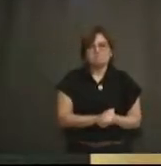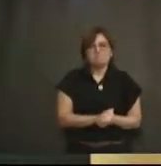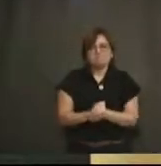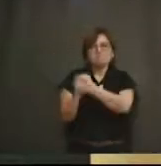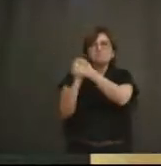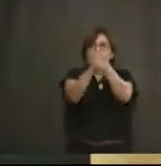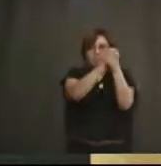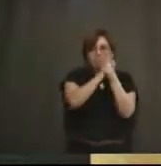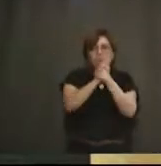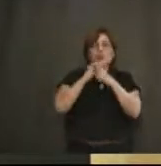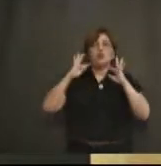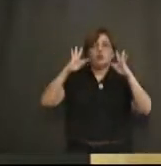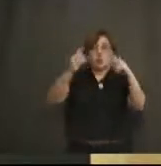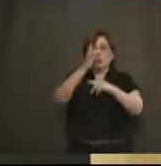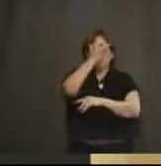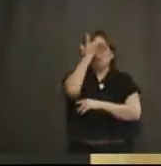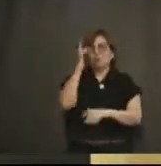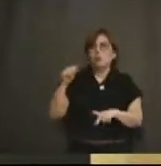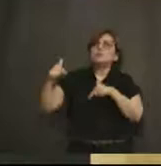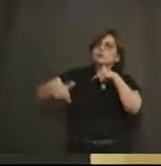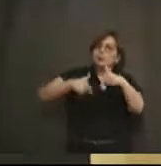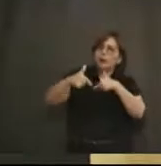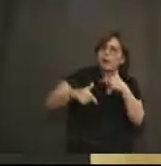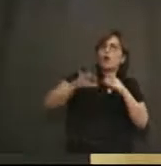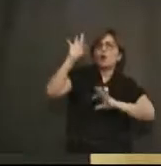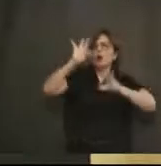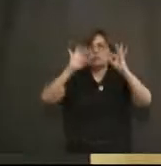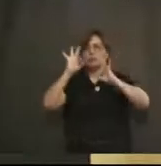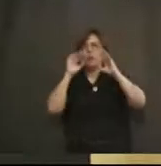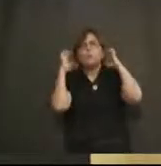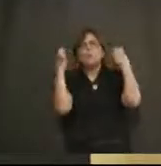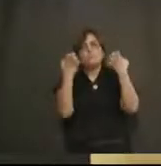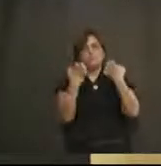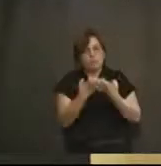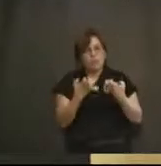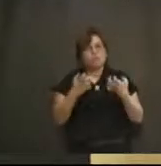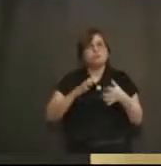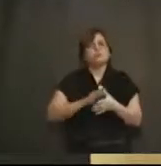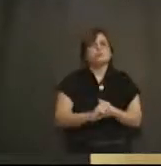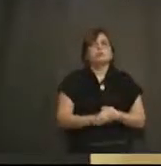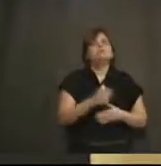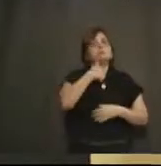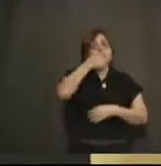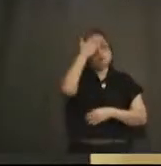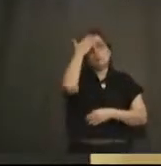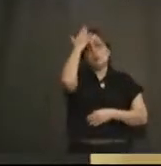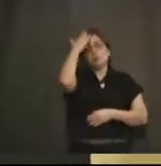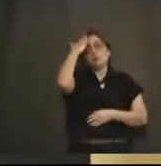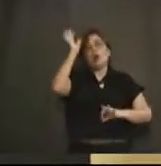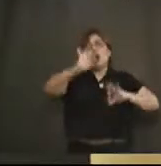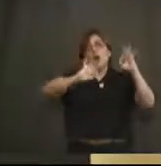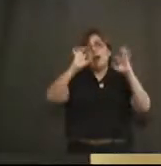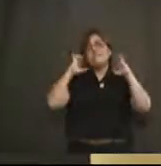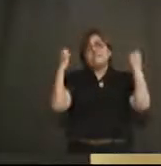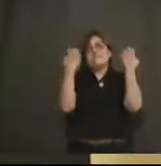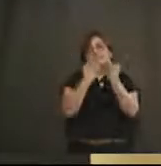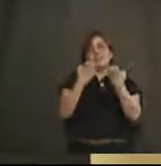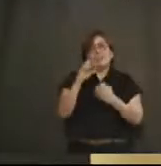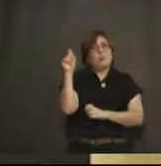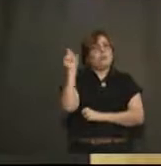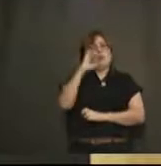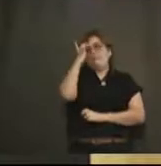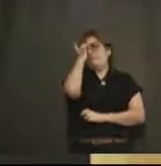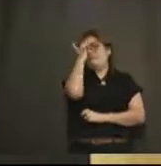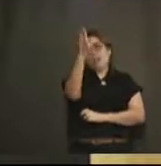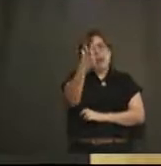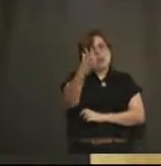as pessoas que trabalharam na organização desse evento. Eu sei que organizar um evento é sempre muito trabalhoso e é